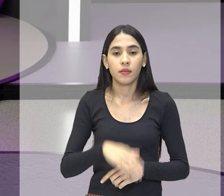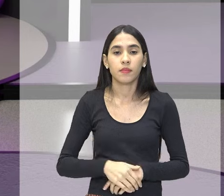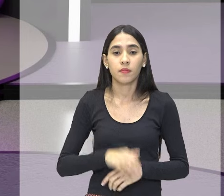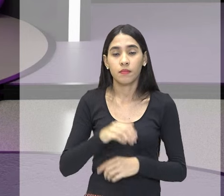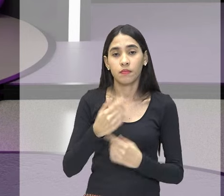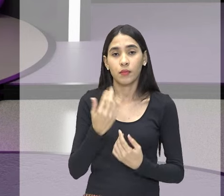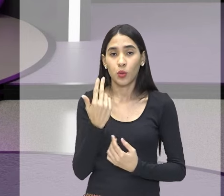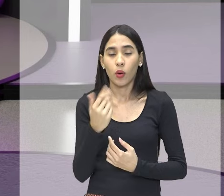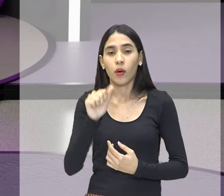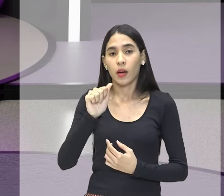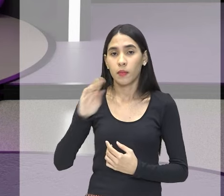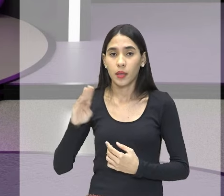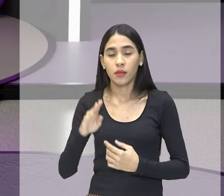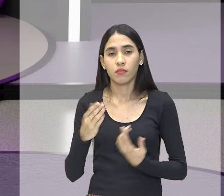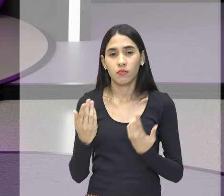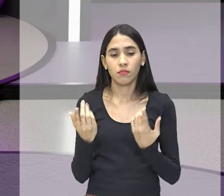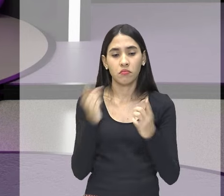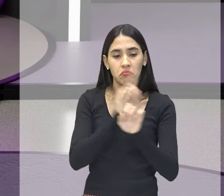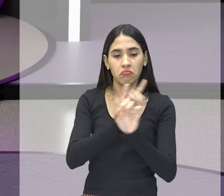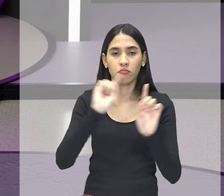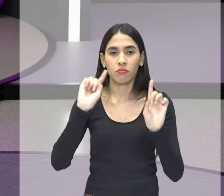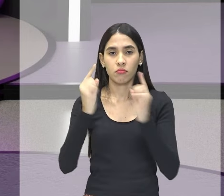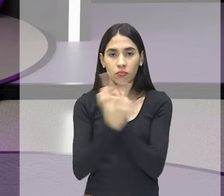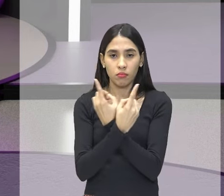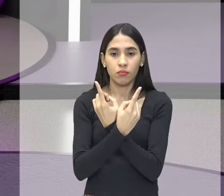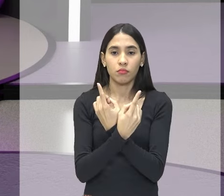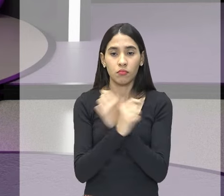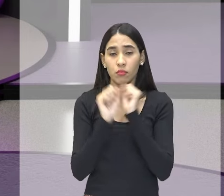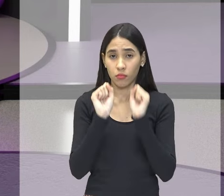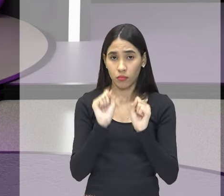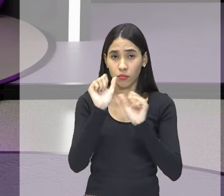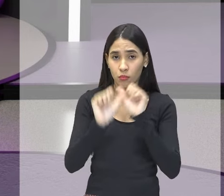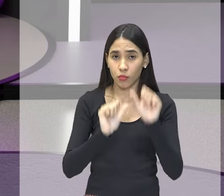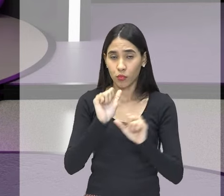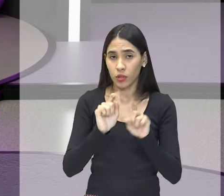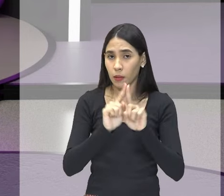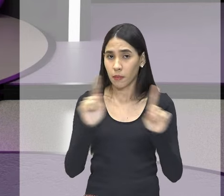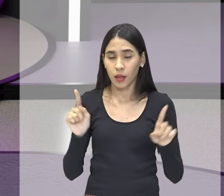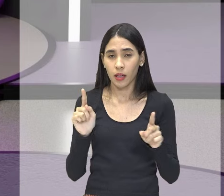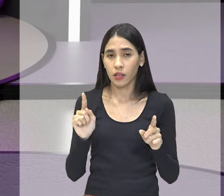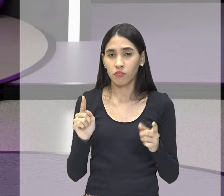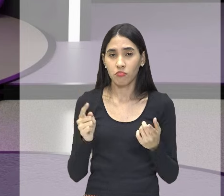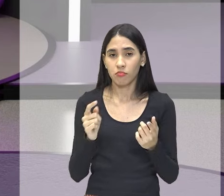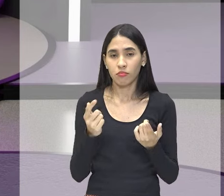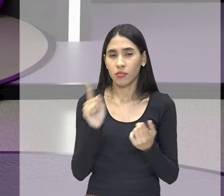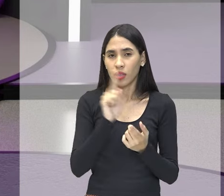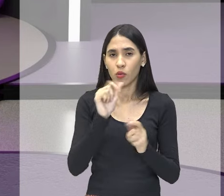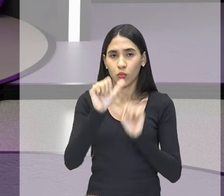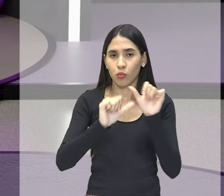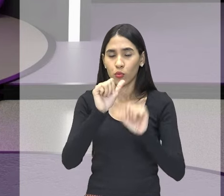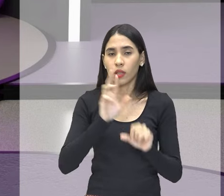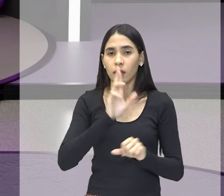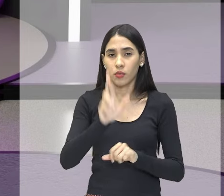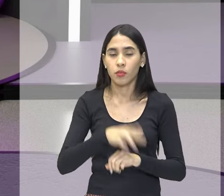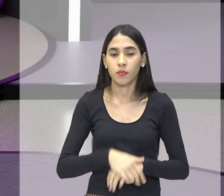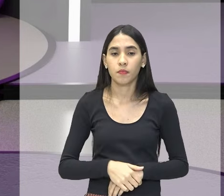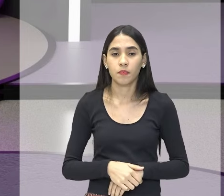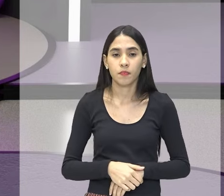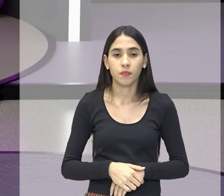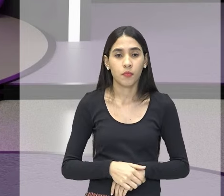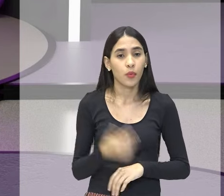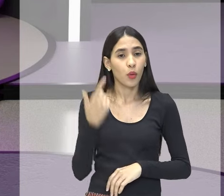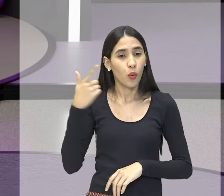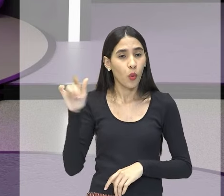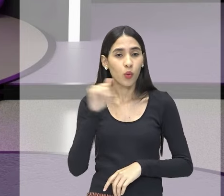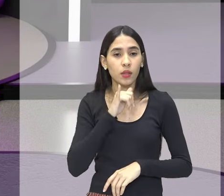AB. Mudar a ordem ali das letras na parte literal não vai alterar o resultado. Mas vamos agora então a